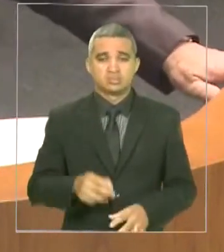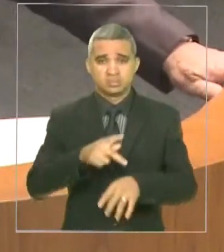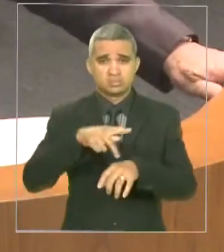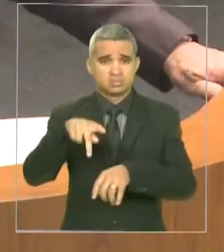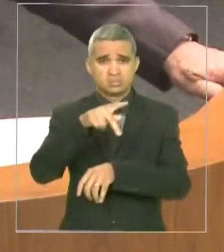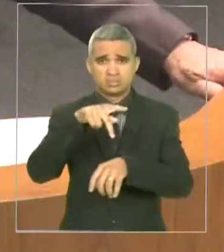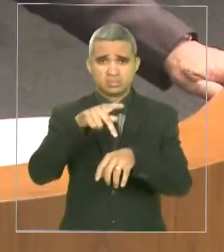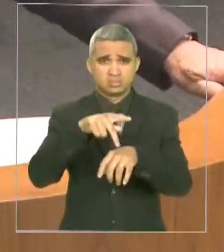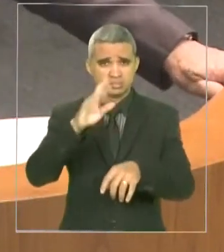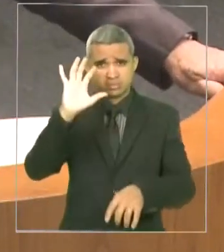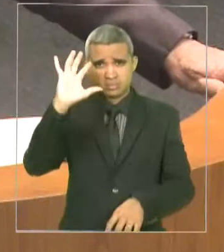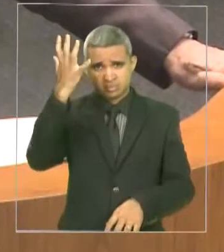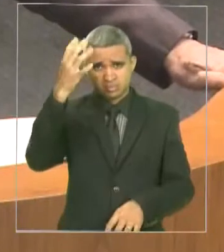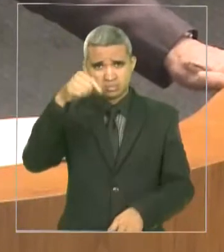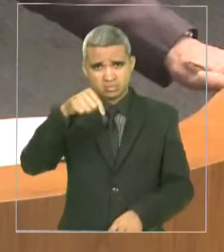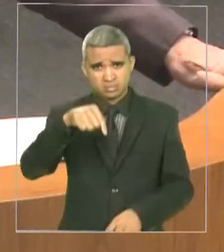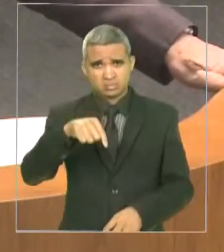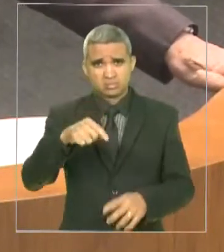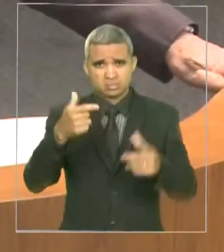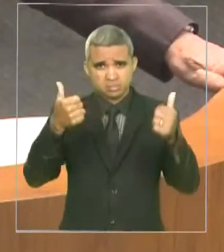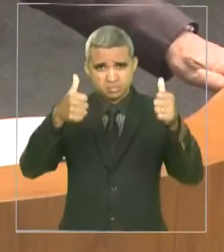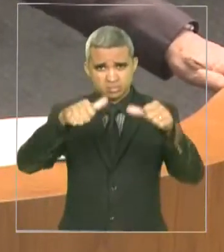país,